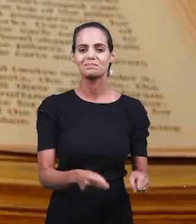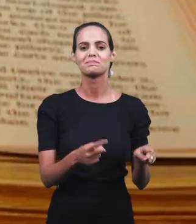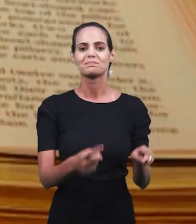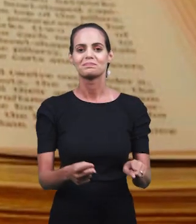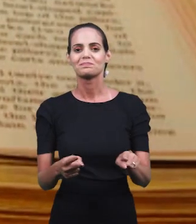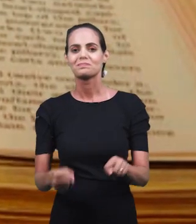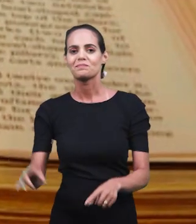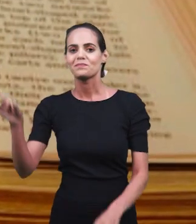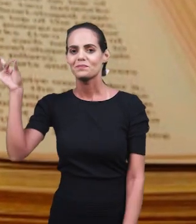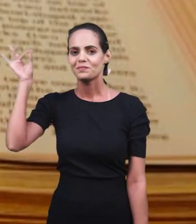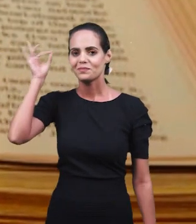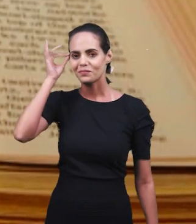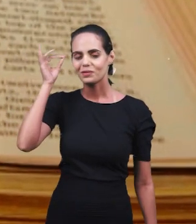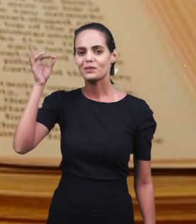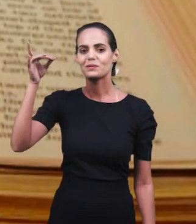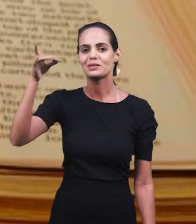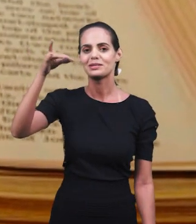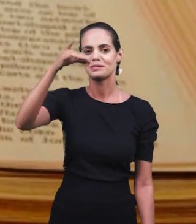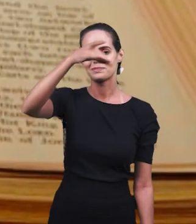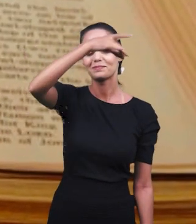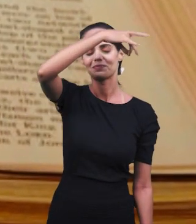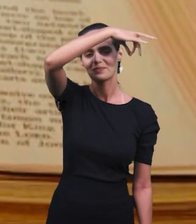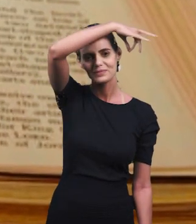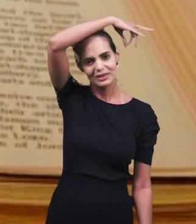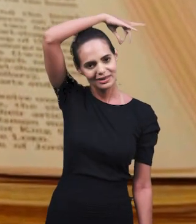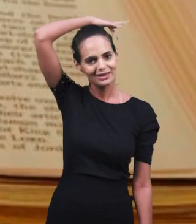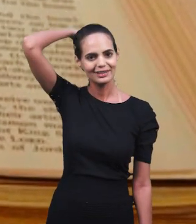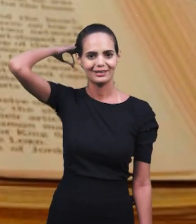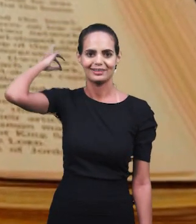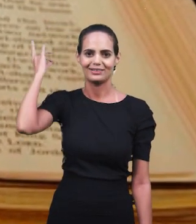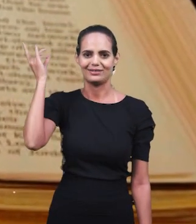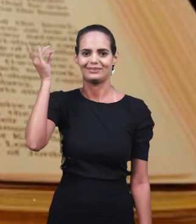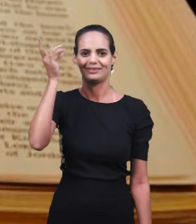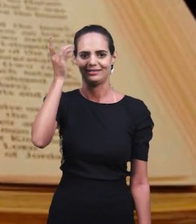O Espírito de Deus